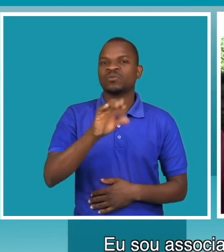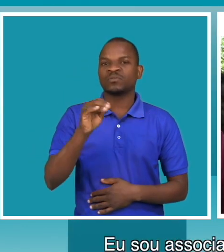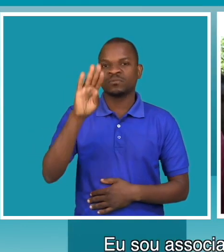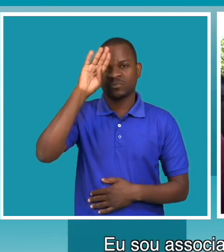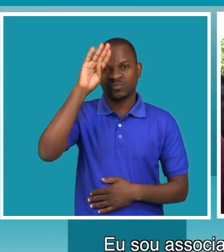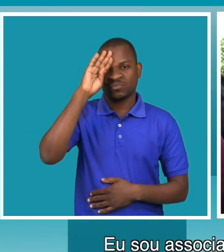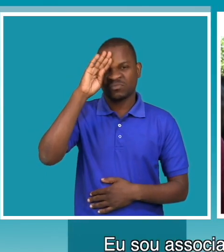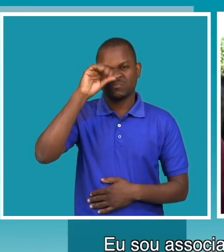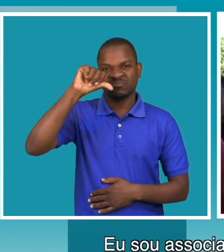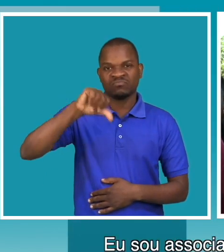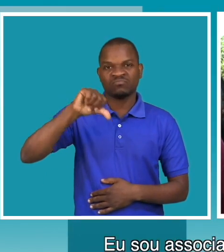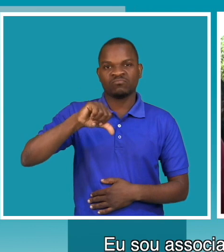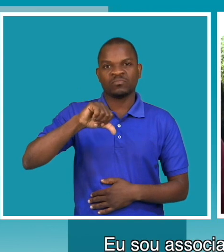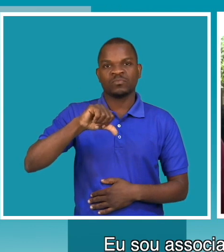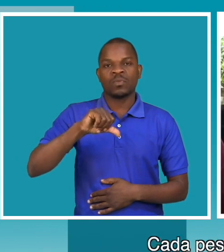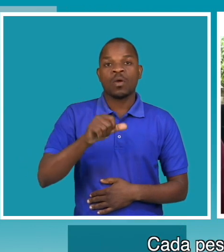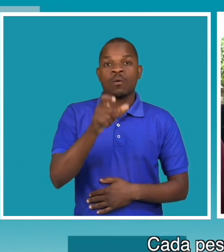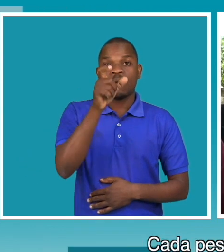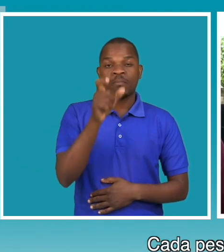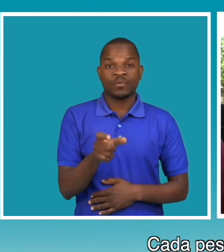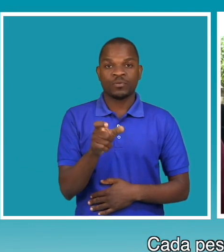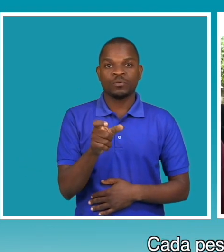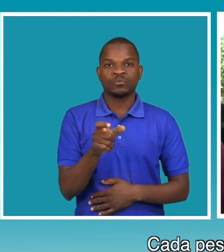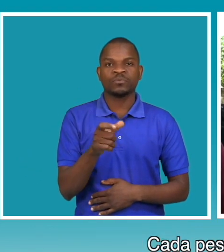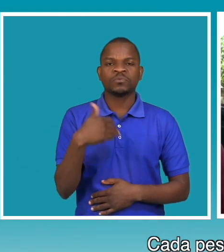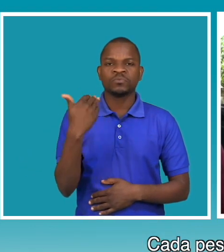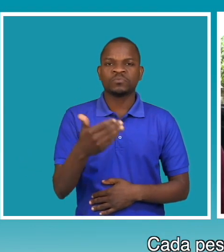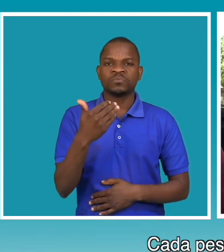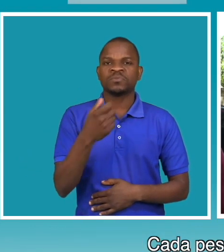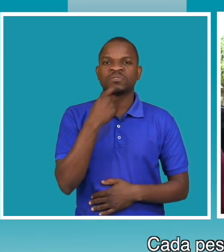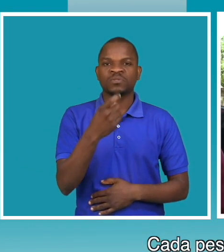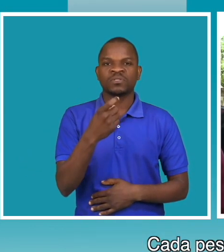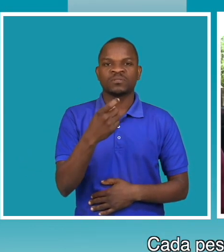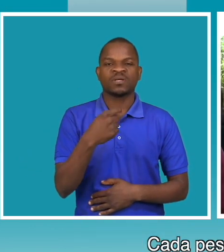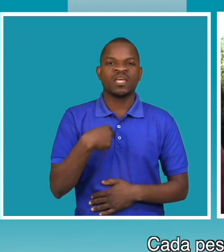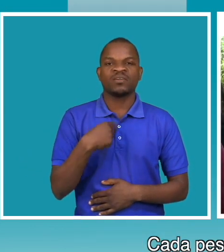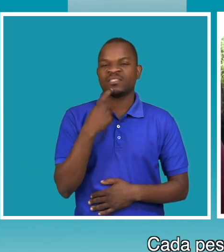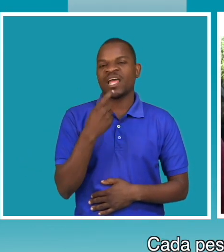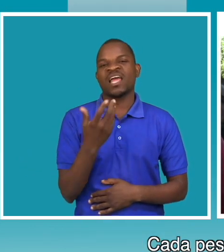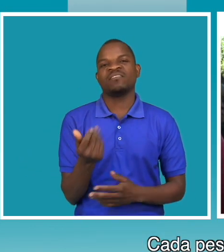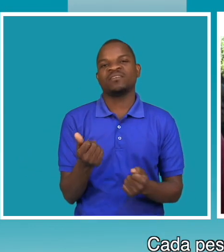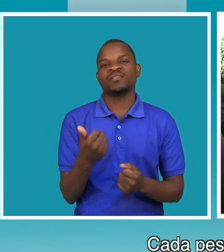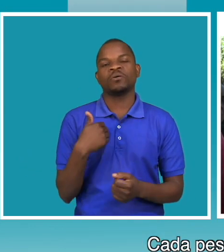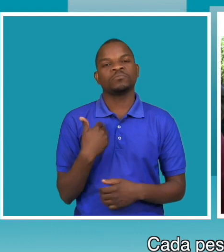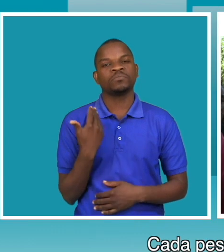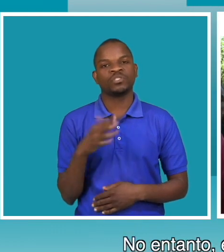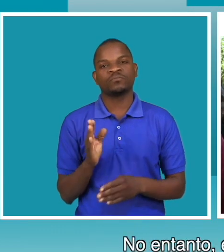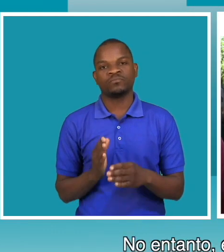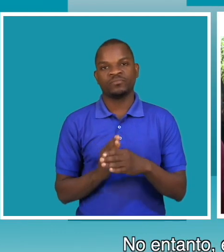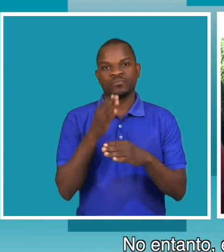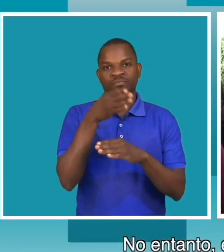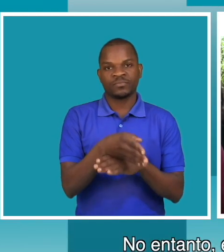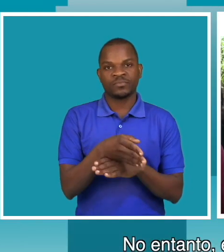associada a muitas doenças crônicas. Nada a uma pessoa que fala de doenças é que eu digo, já passei dessa.